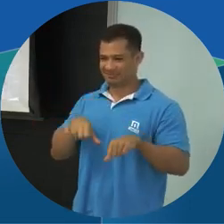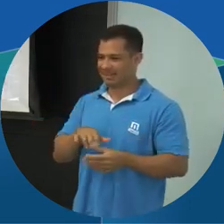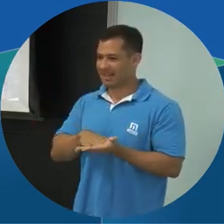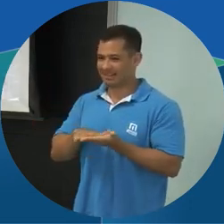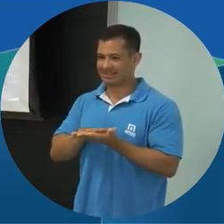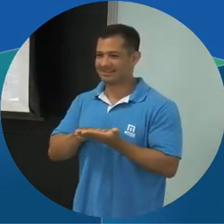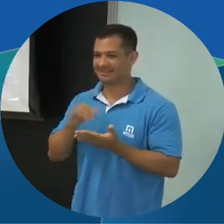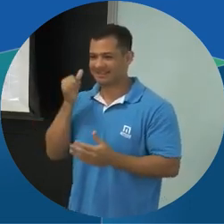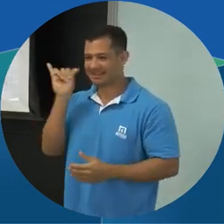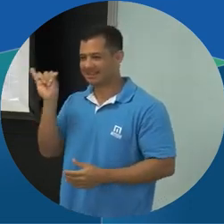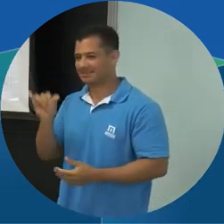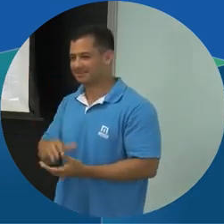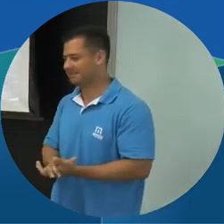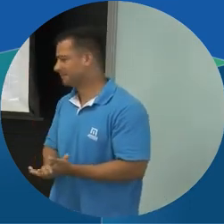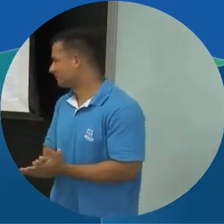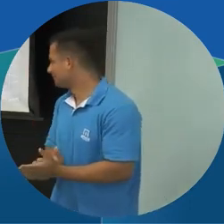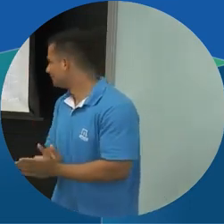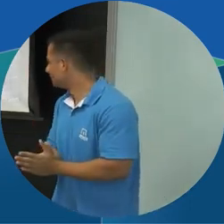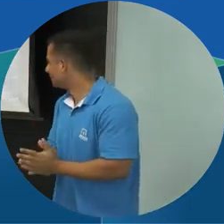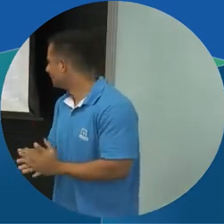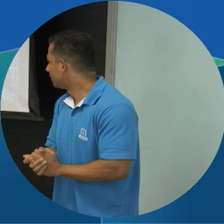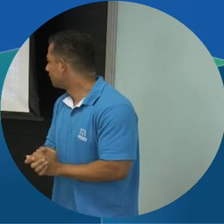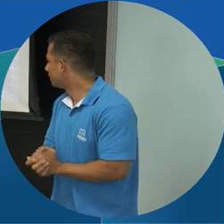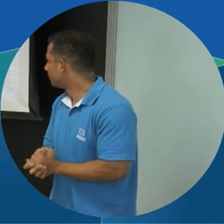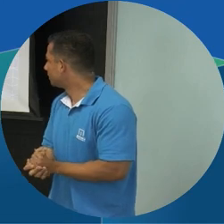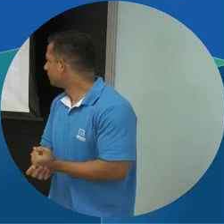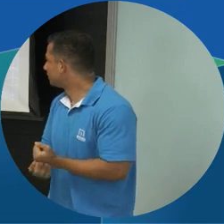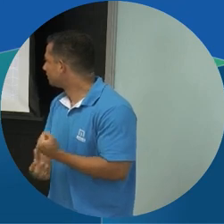Isso aqui a gente já passou.